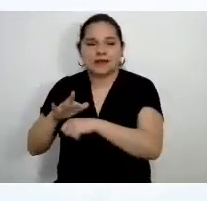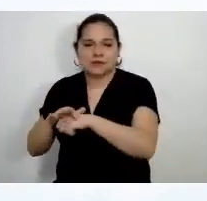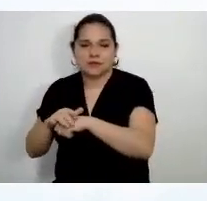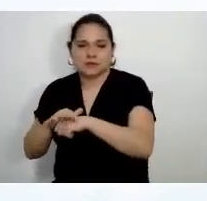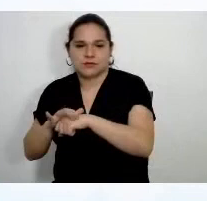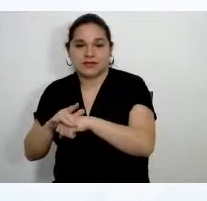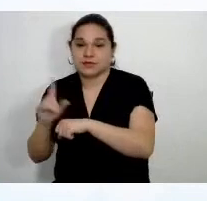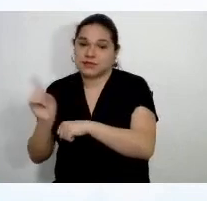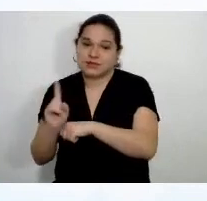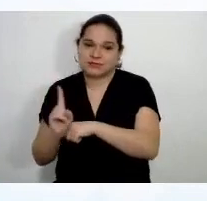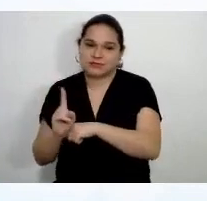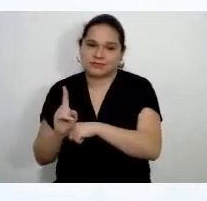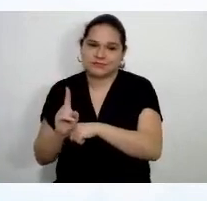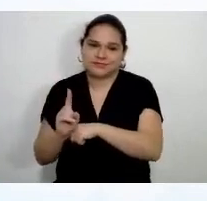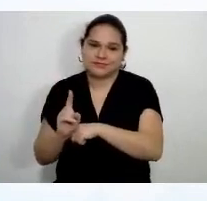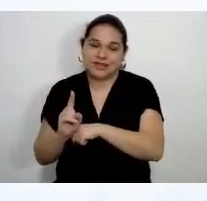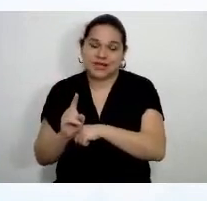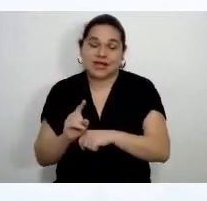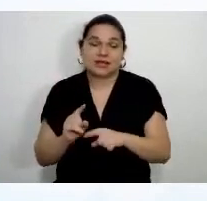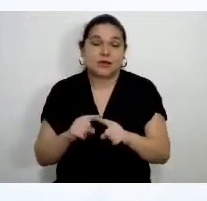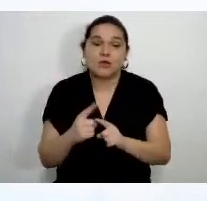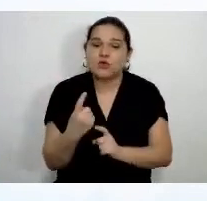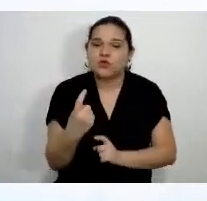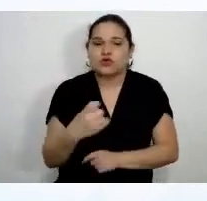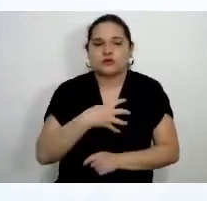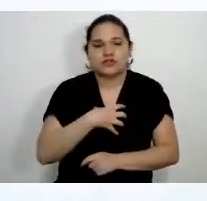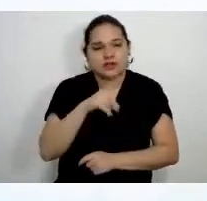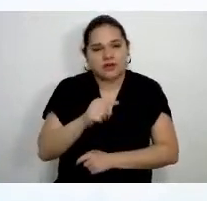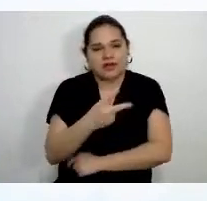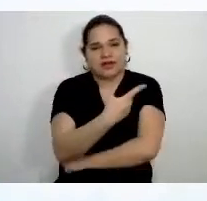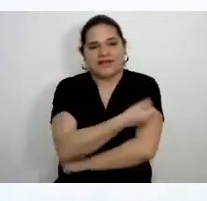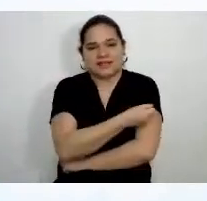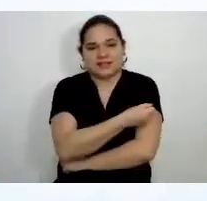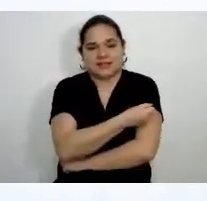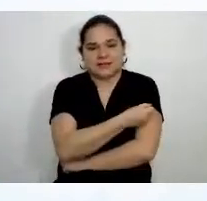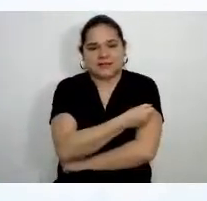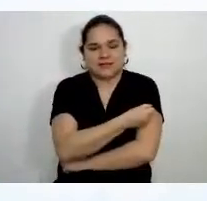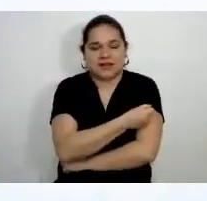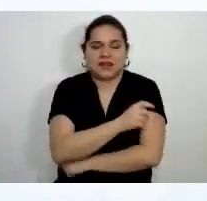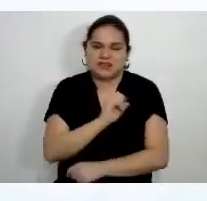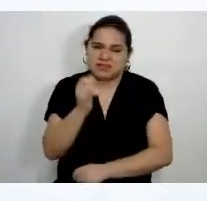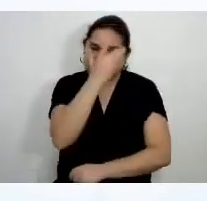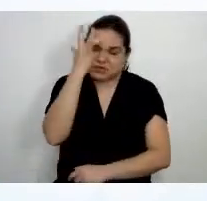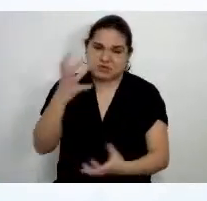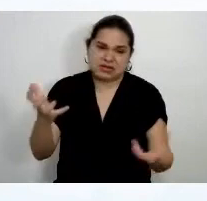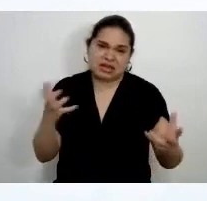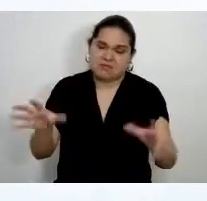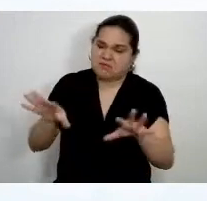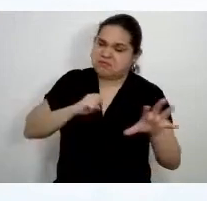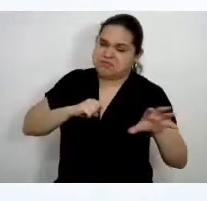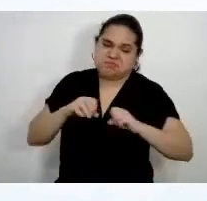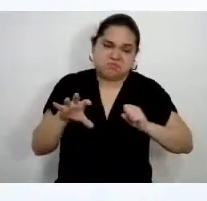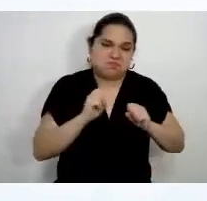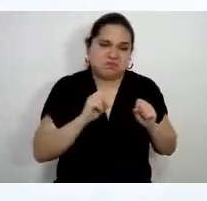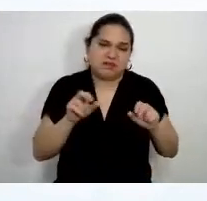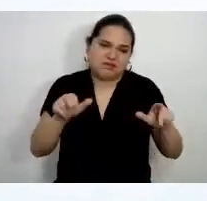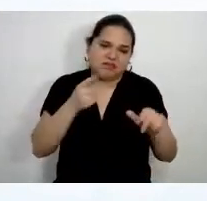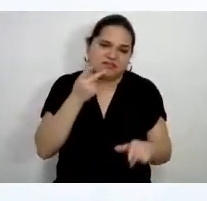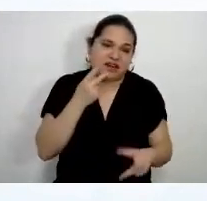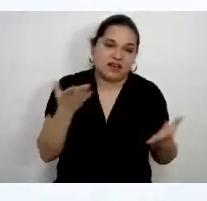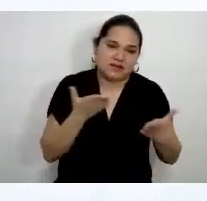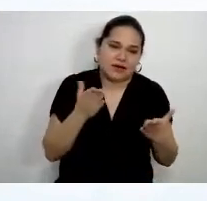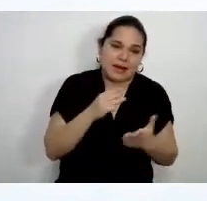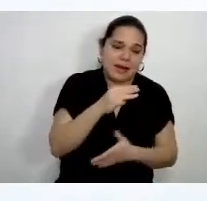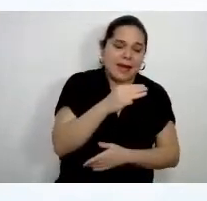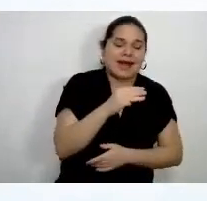isso é você se curvar, é você deixar, é você se imolar, é você entregar a cabeça para o